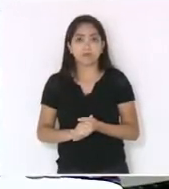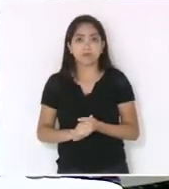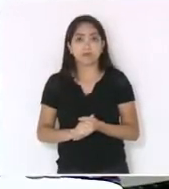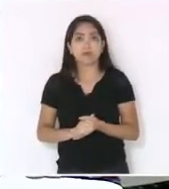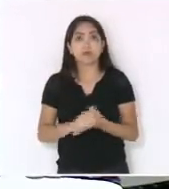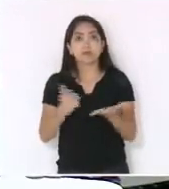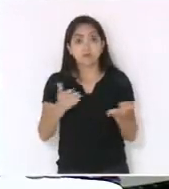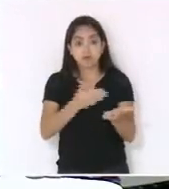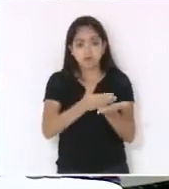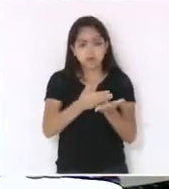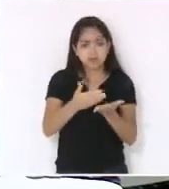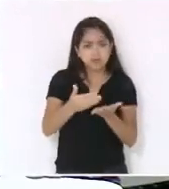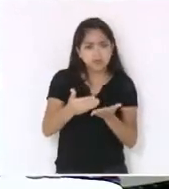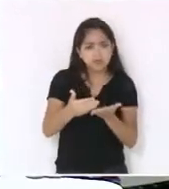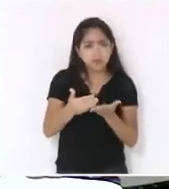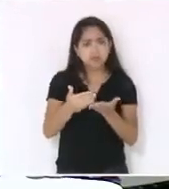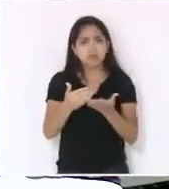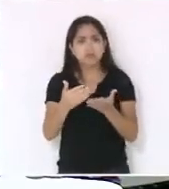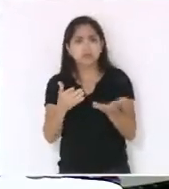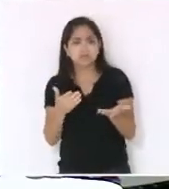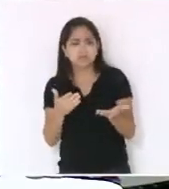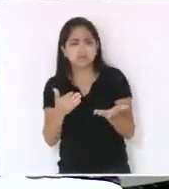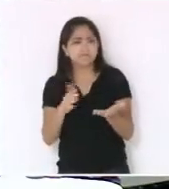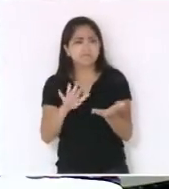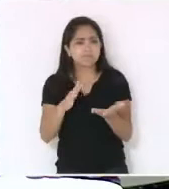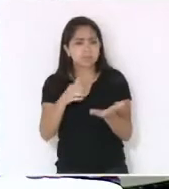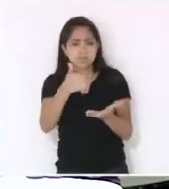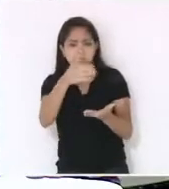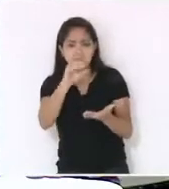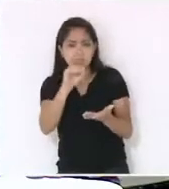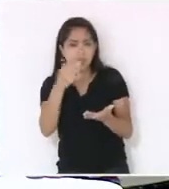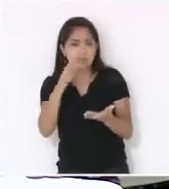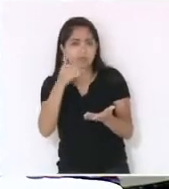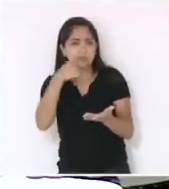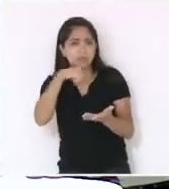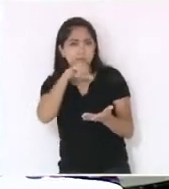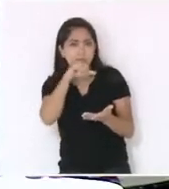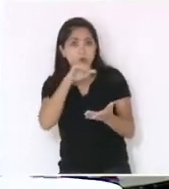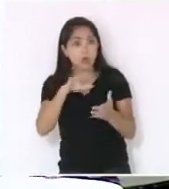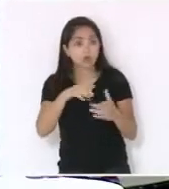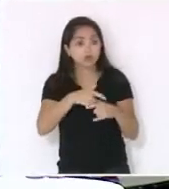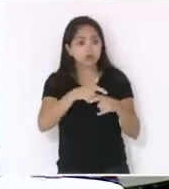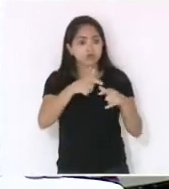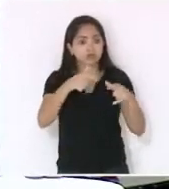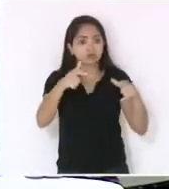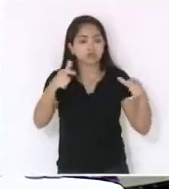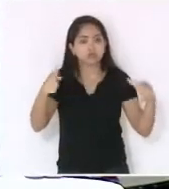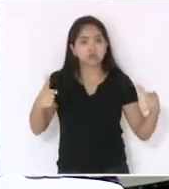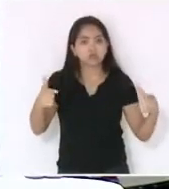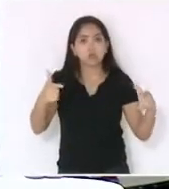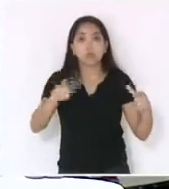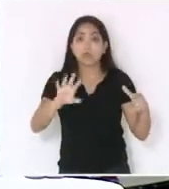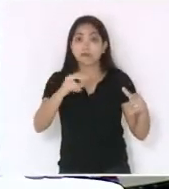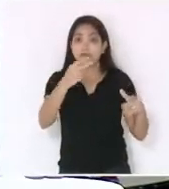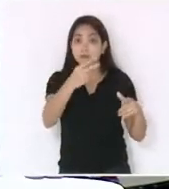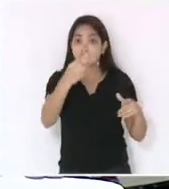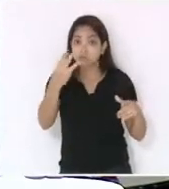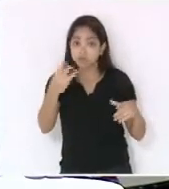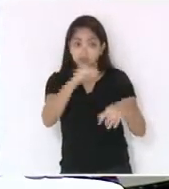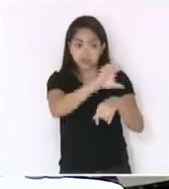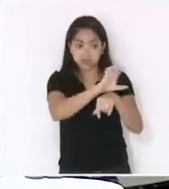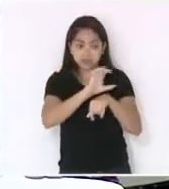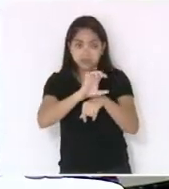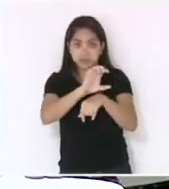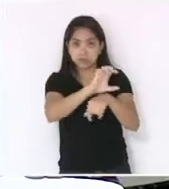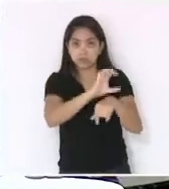Começamos pequenininhas, não chegávamos a 10 mães. Hoje somos milhares, estamos em 23 estados